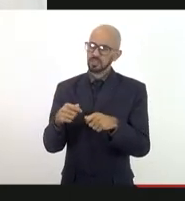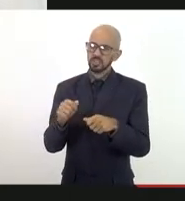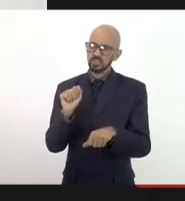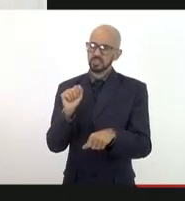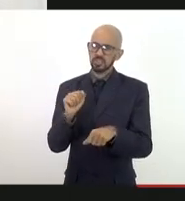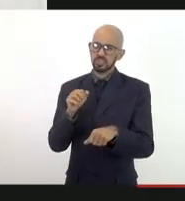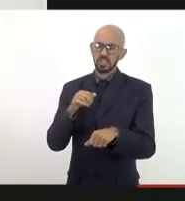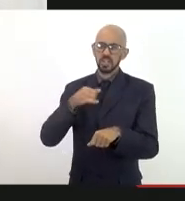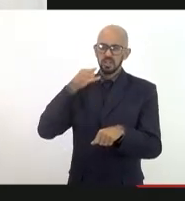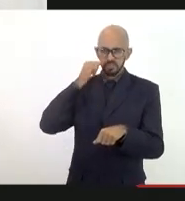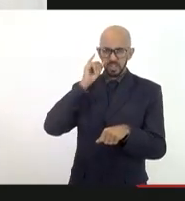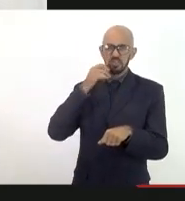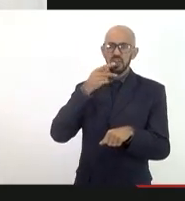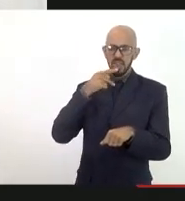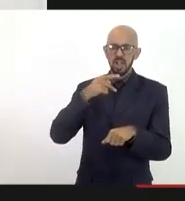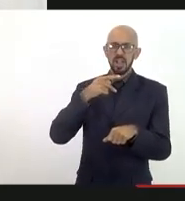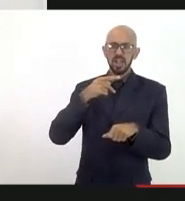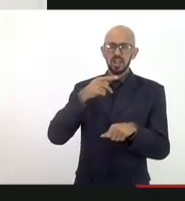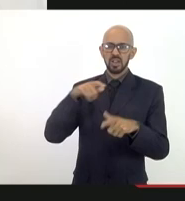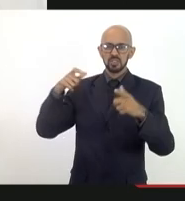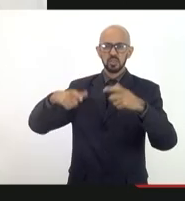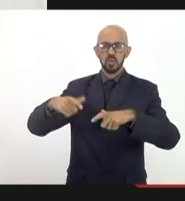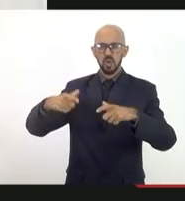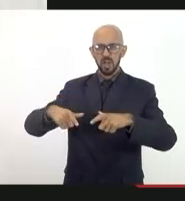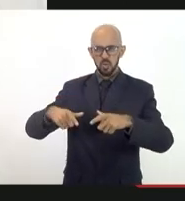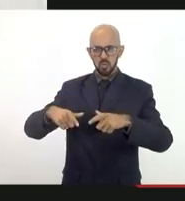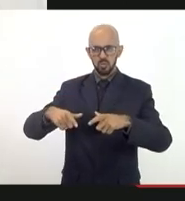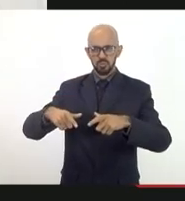é o fato daquela localidade. Assim, eu estou